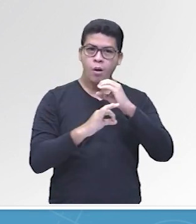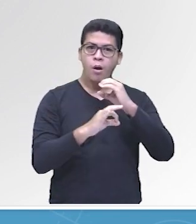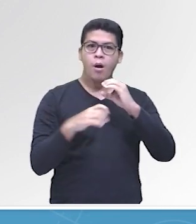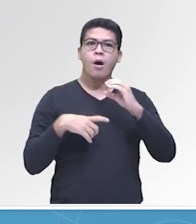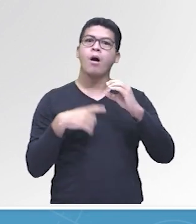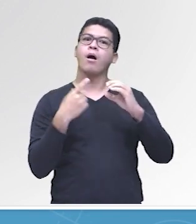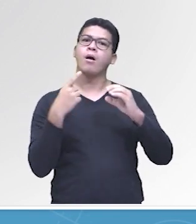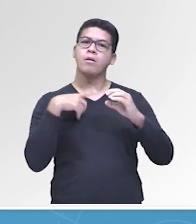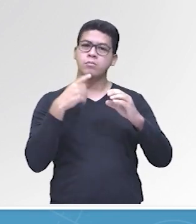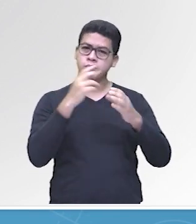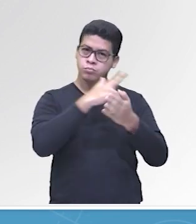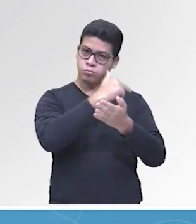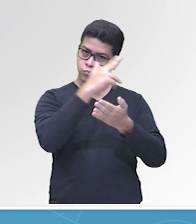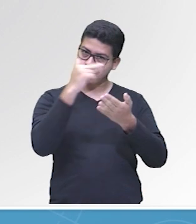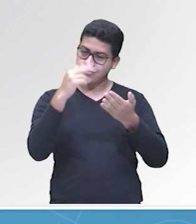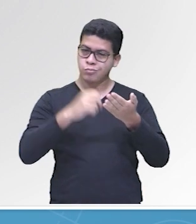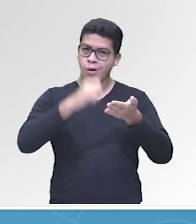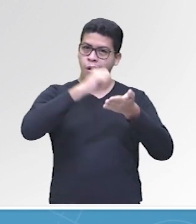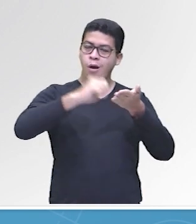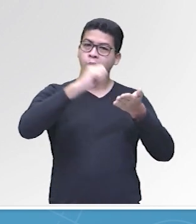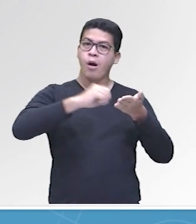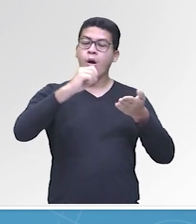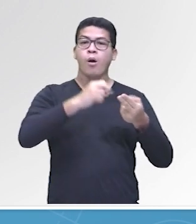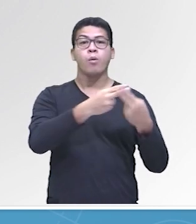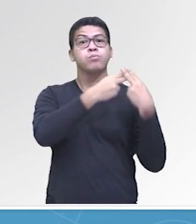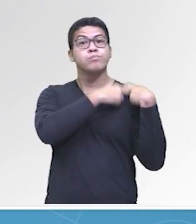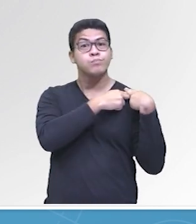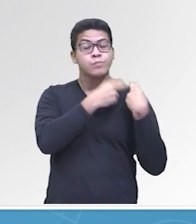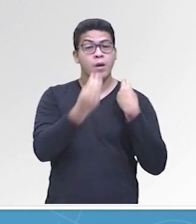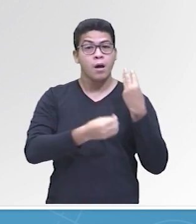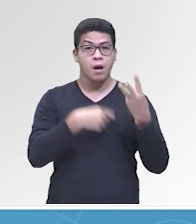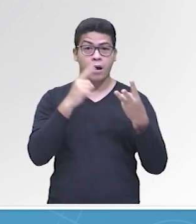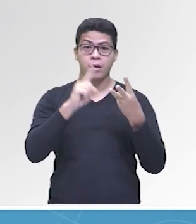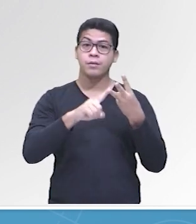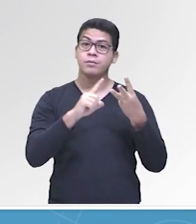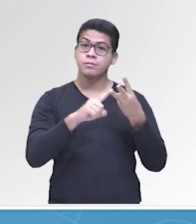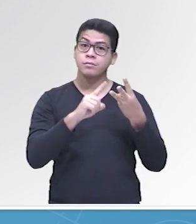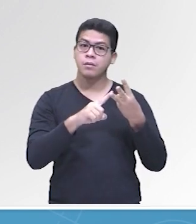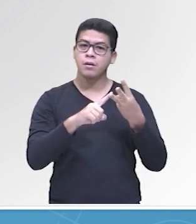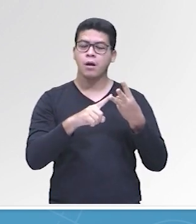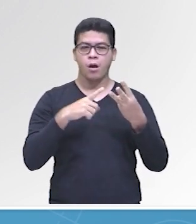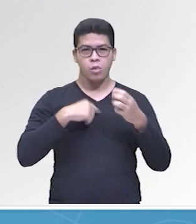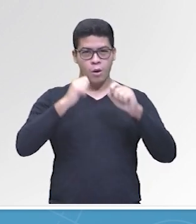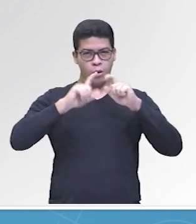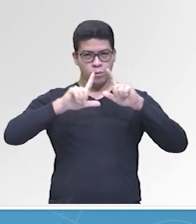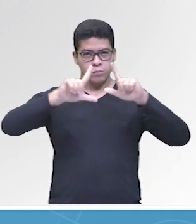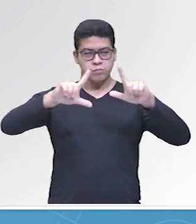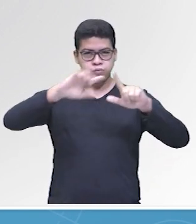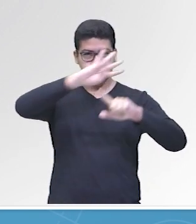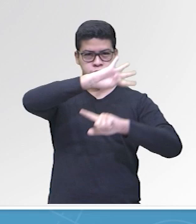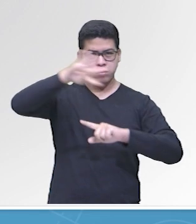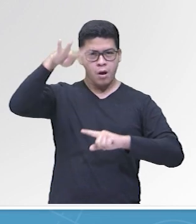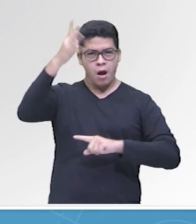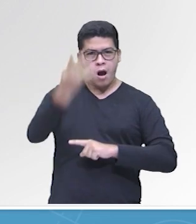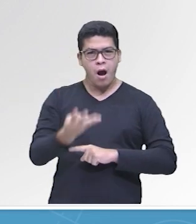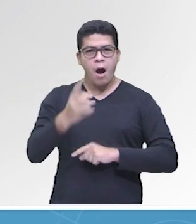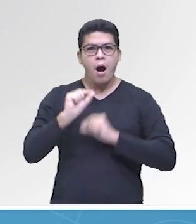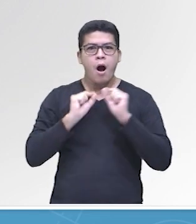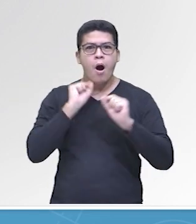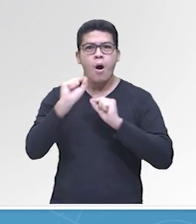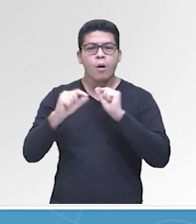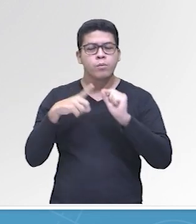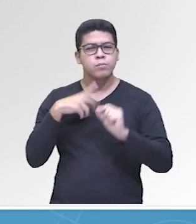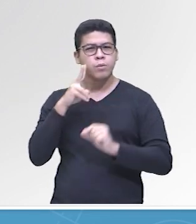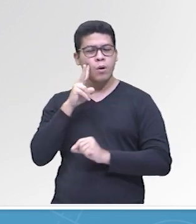vocês, desenhe e escreva a sua função. E na questão 3, quero falar um pouquinho com vocês. Observem aí a nossa